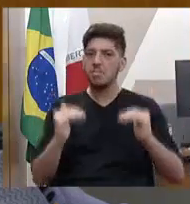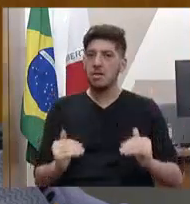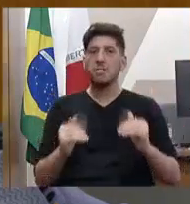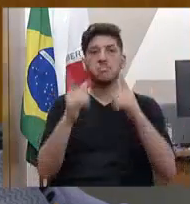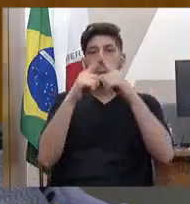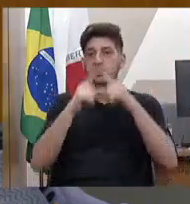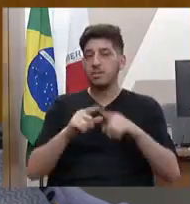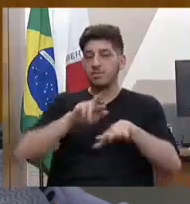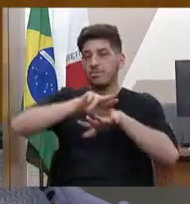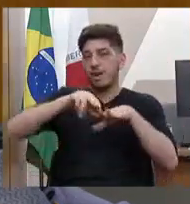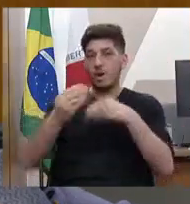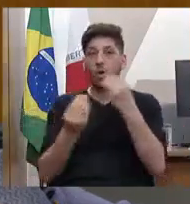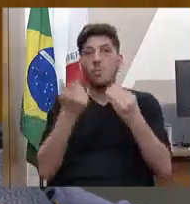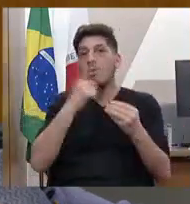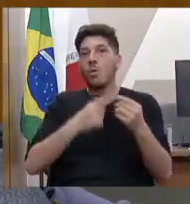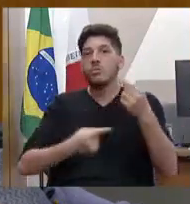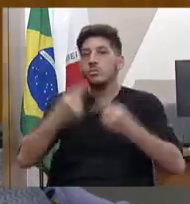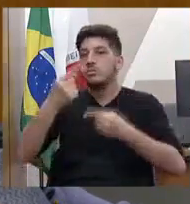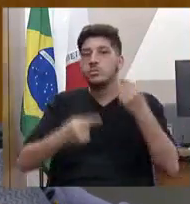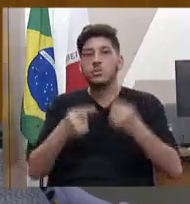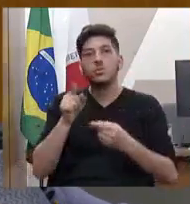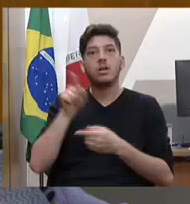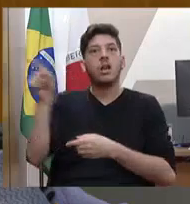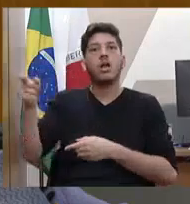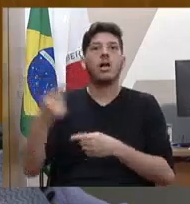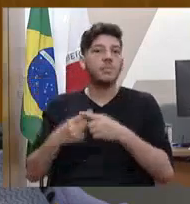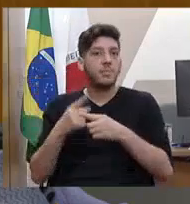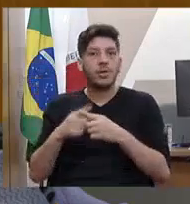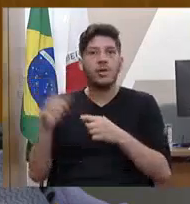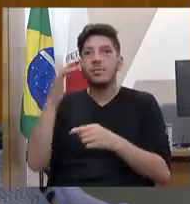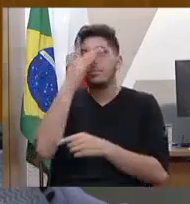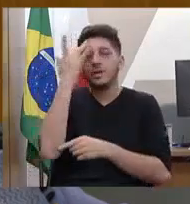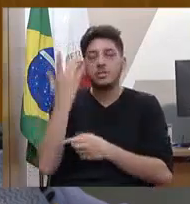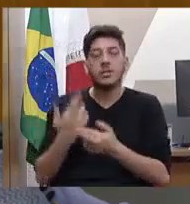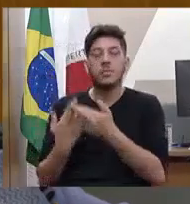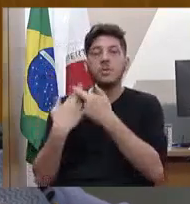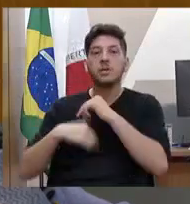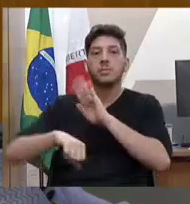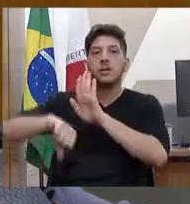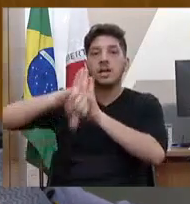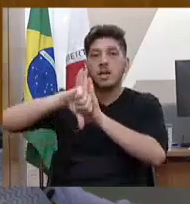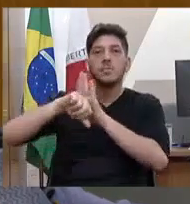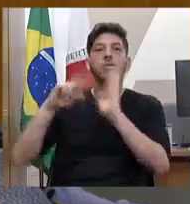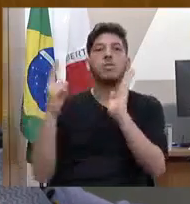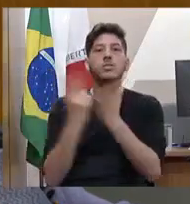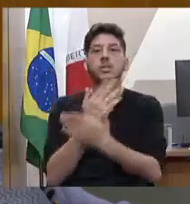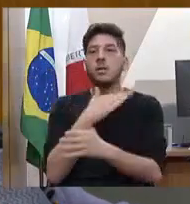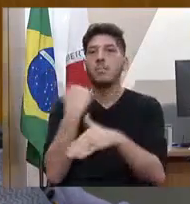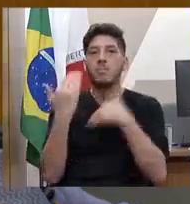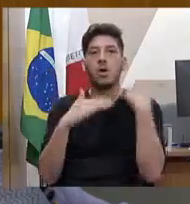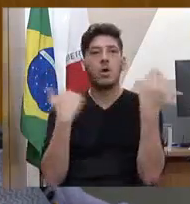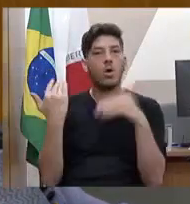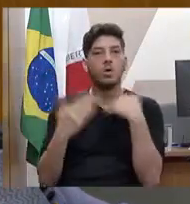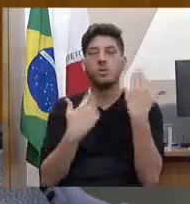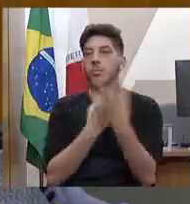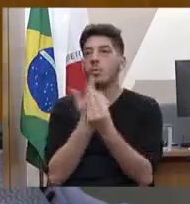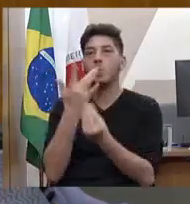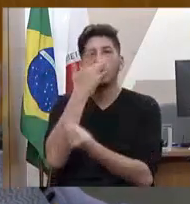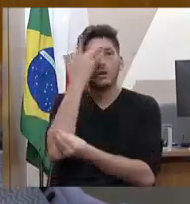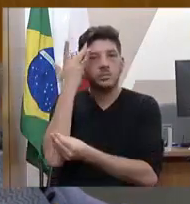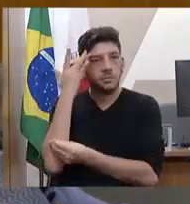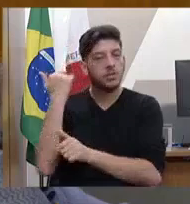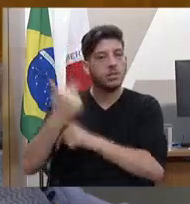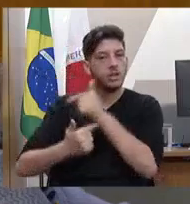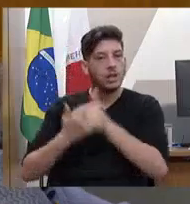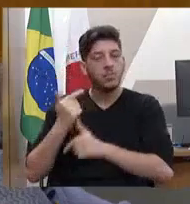consegue discutir isso lá na ponta onde os atores desse crime que causa morte a nossa aos nossos trabalhadores